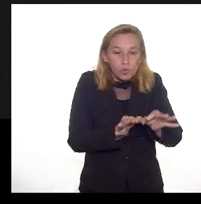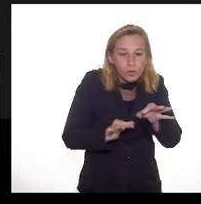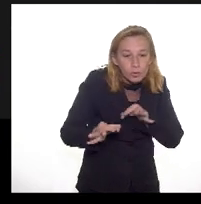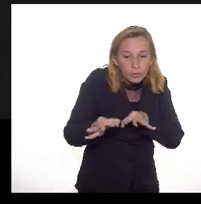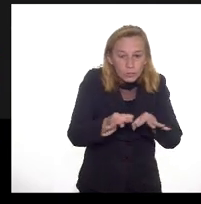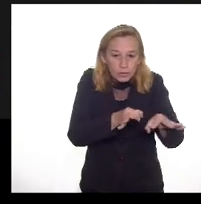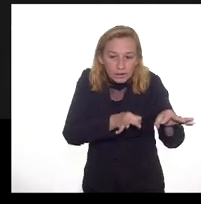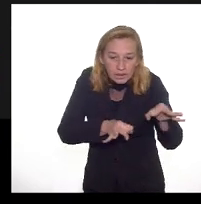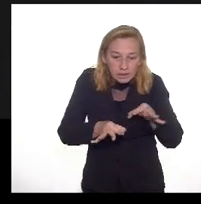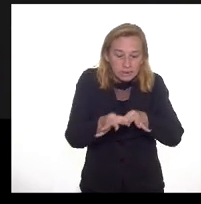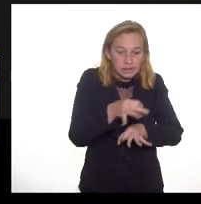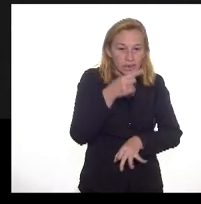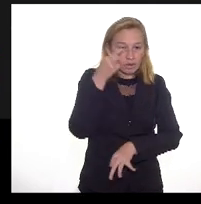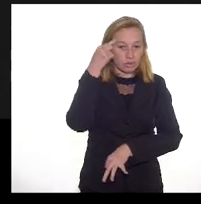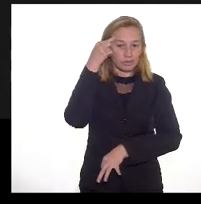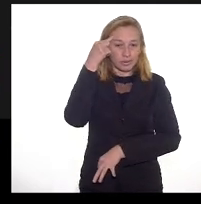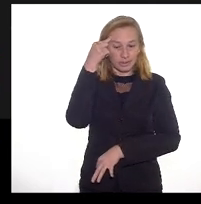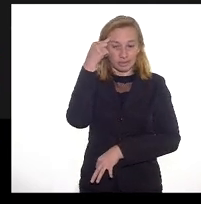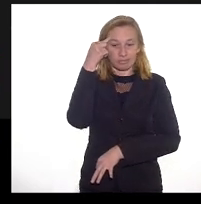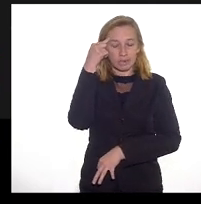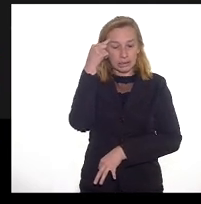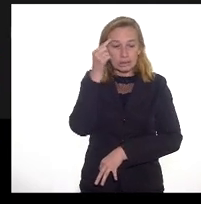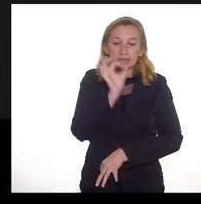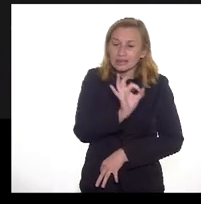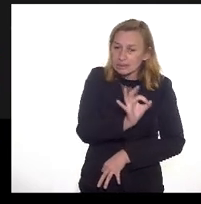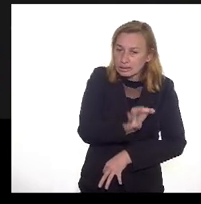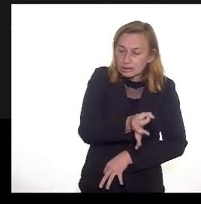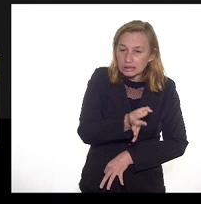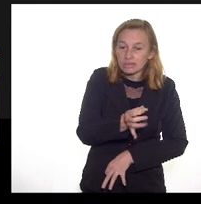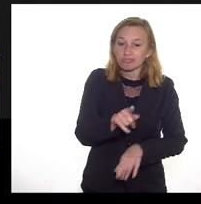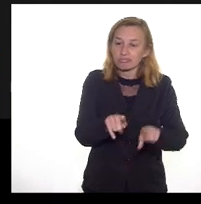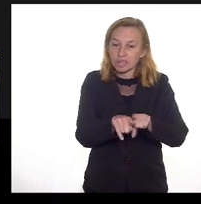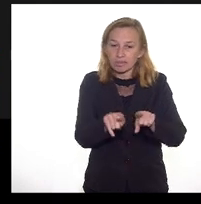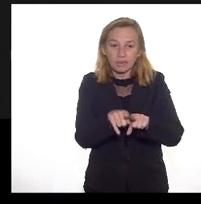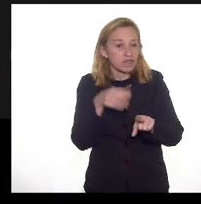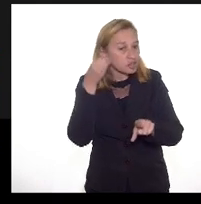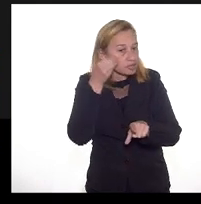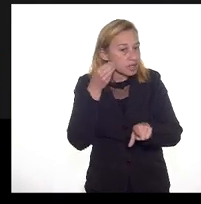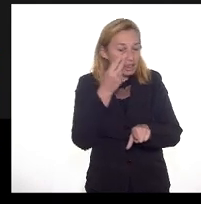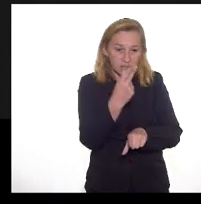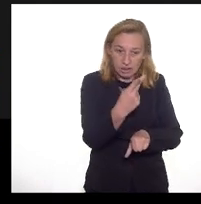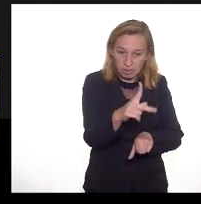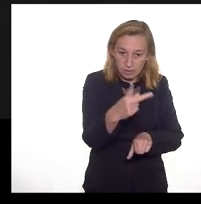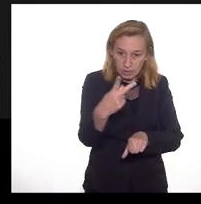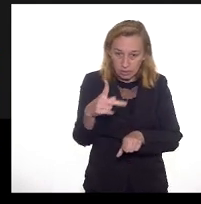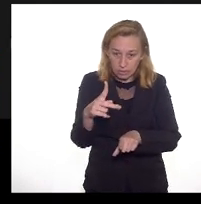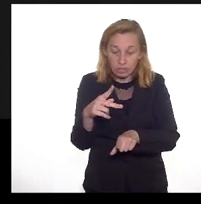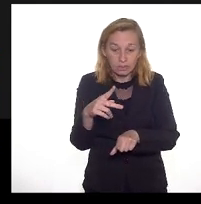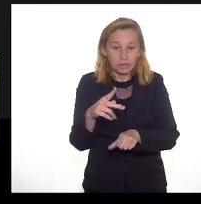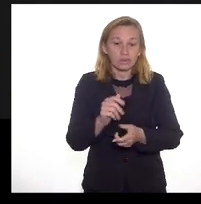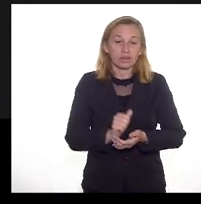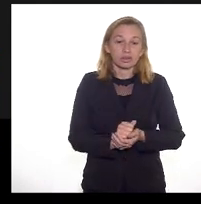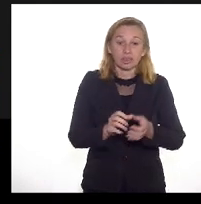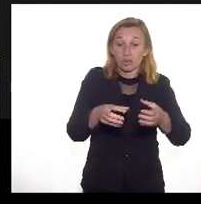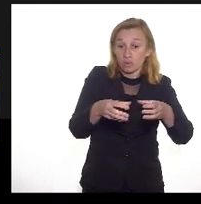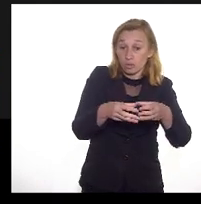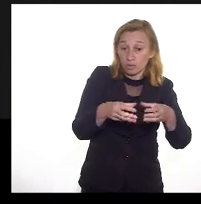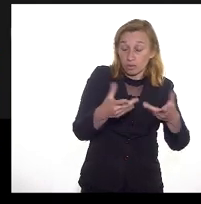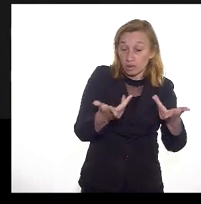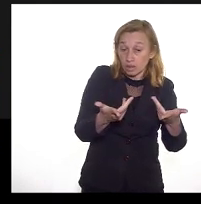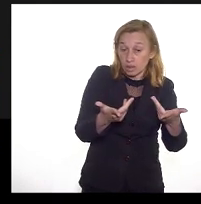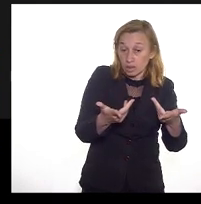organizar o pensamento, né? Claro que também a experiência de Vossa Excelência na condição, né, de